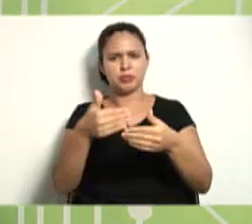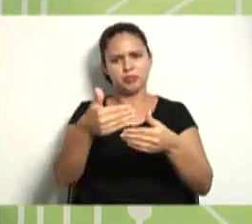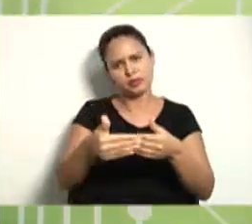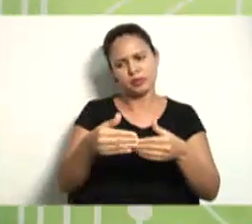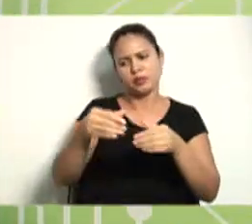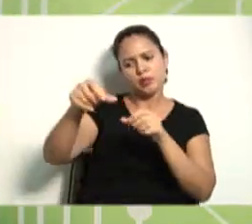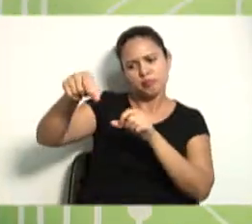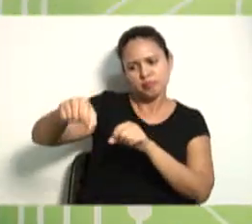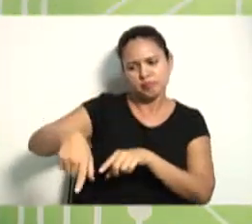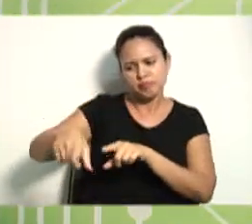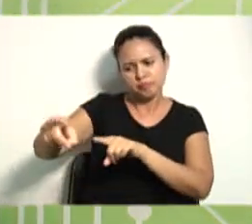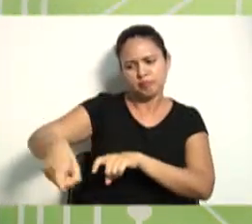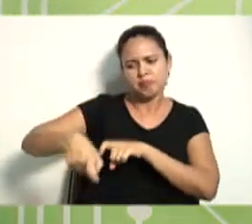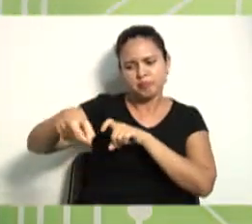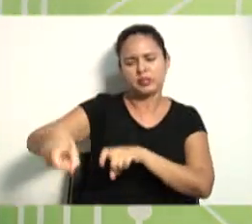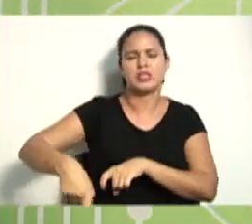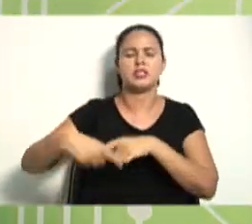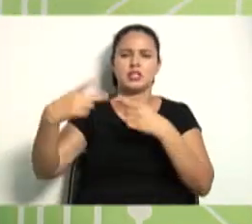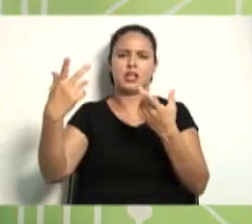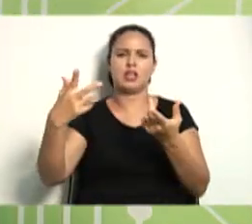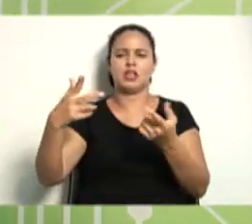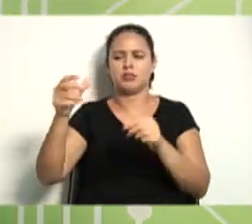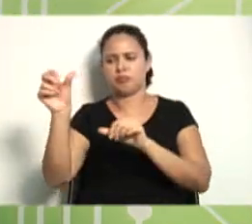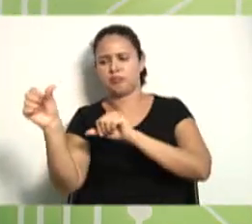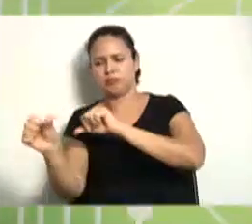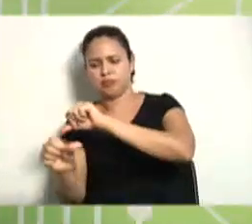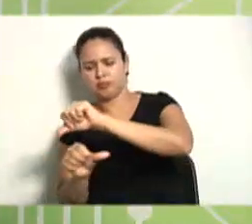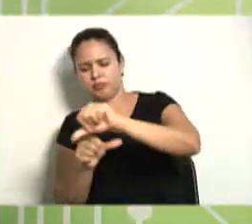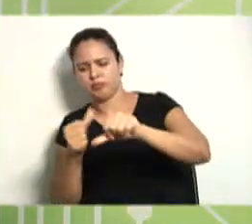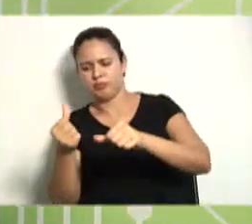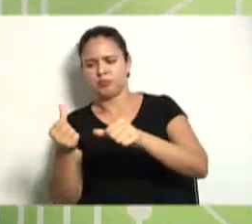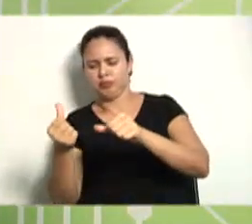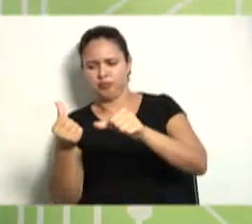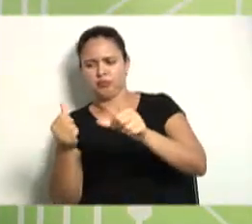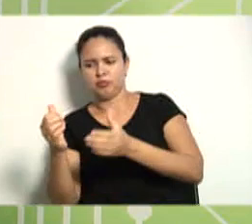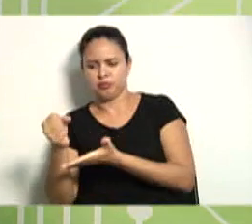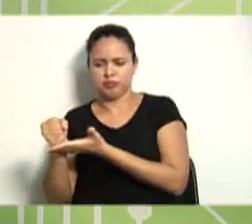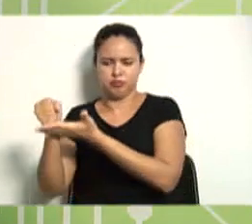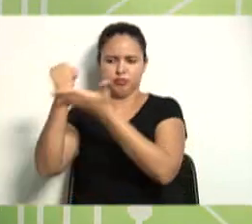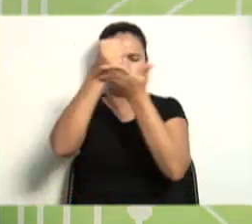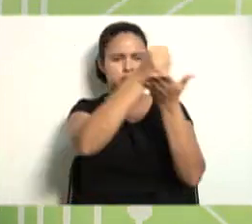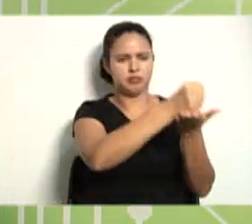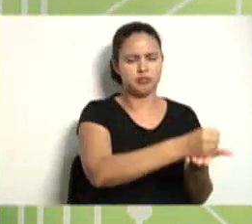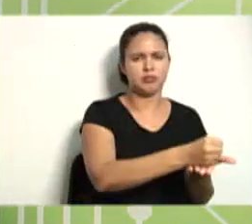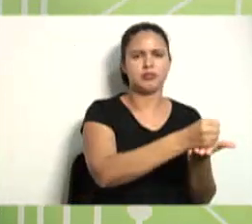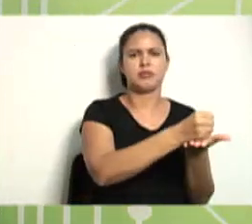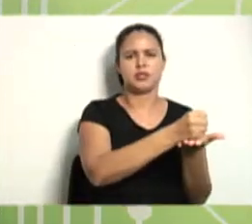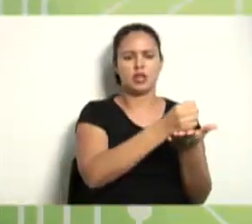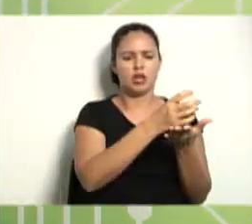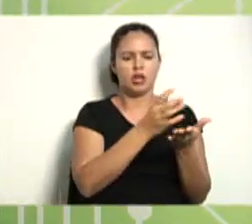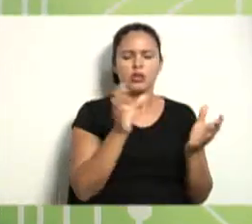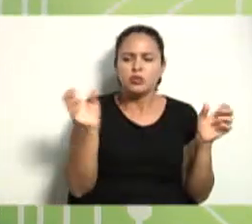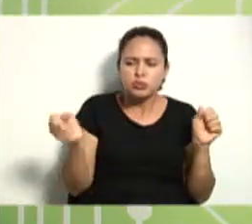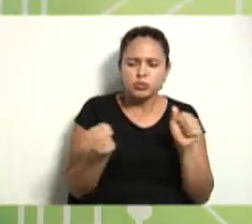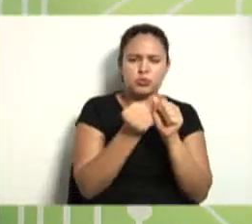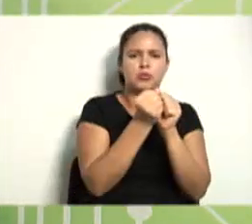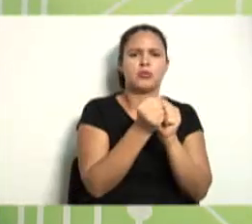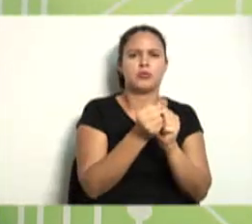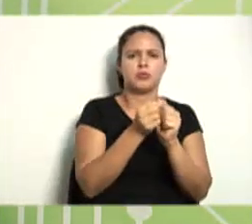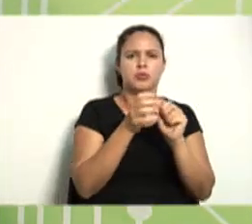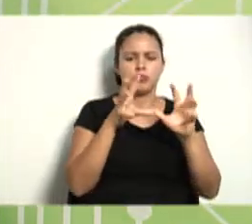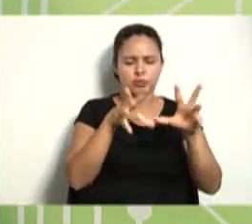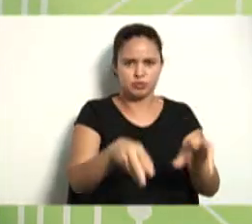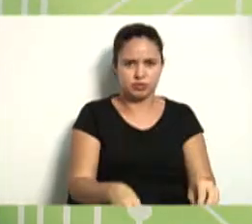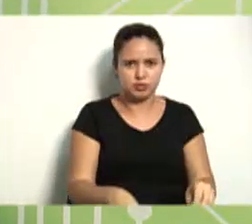de colher, de produzir, de transportar de um lugar para o outro, de juntar todos esses